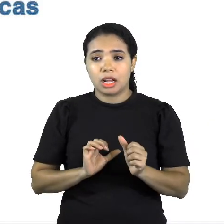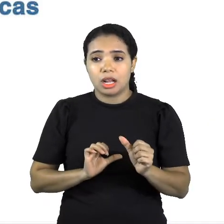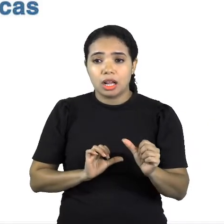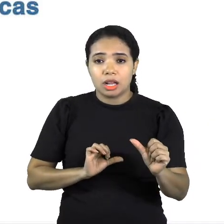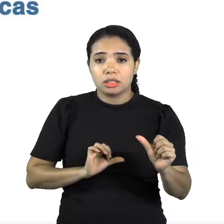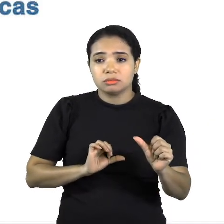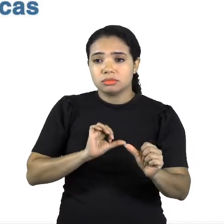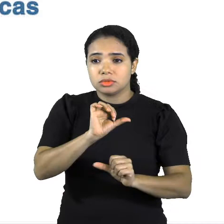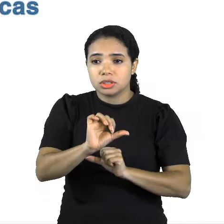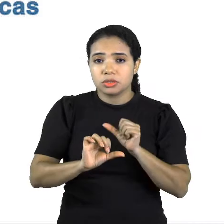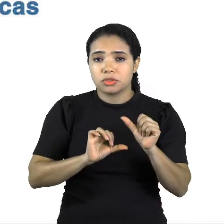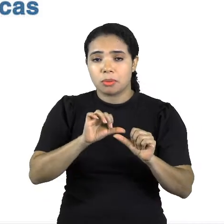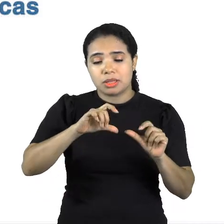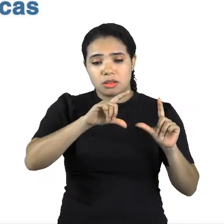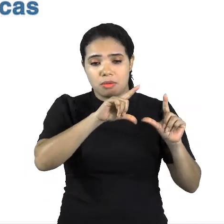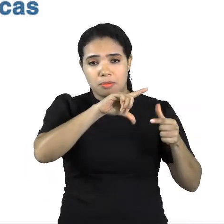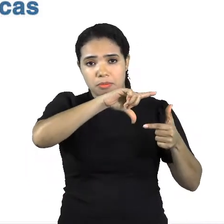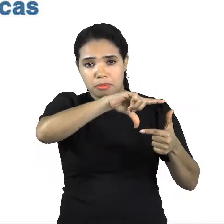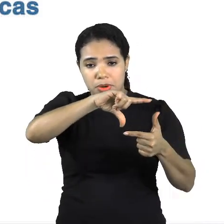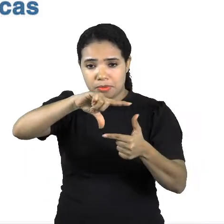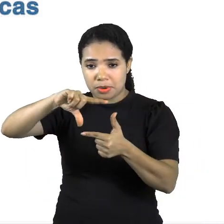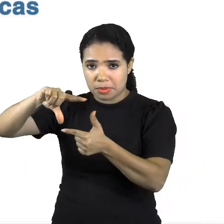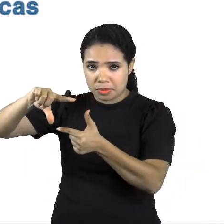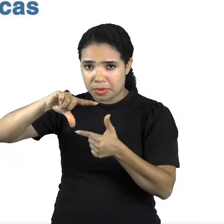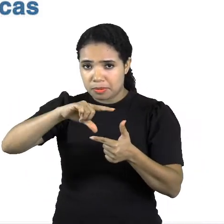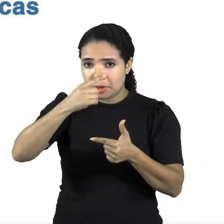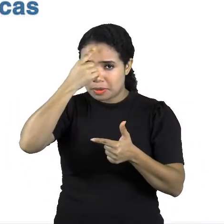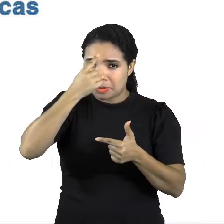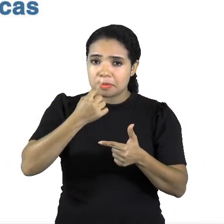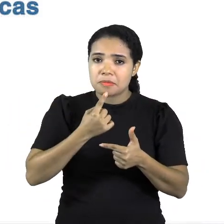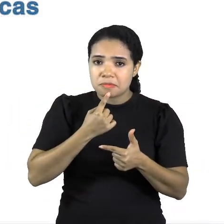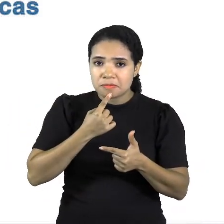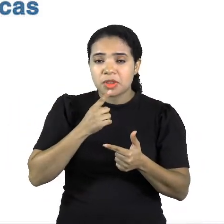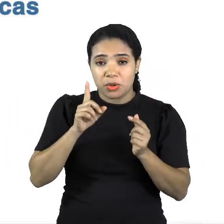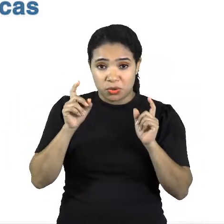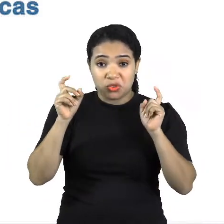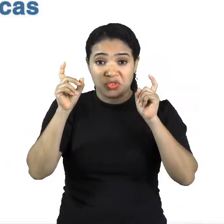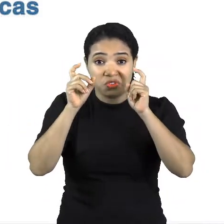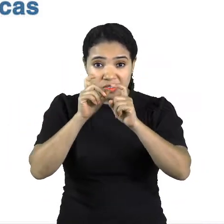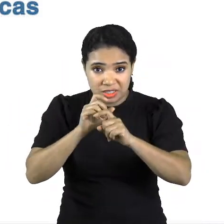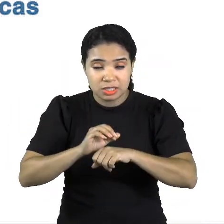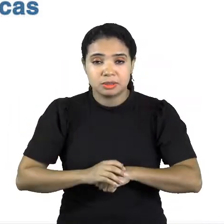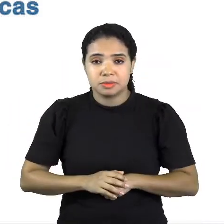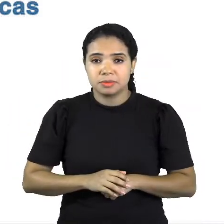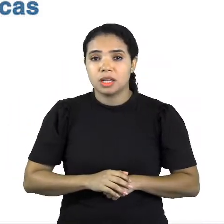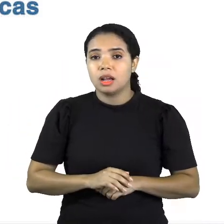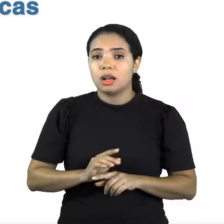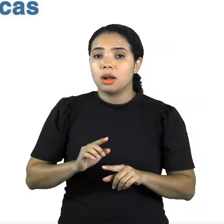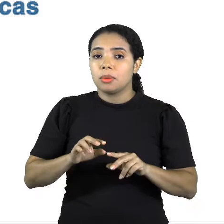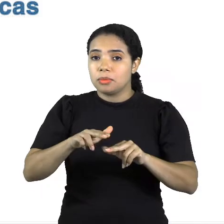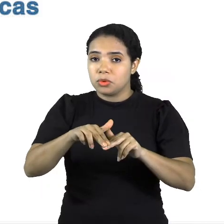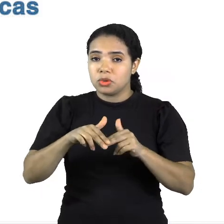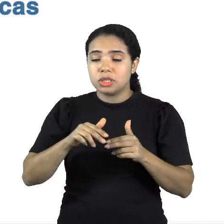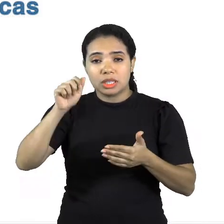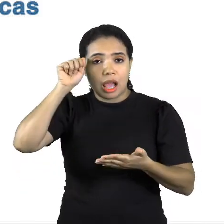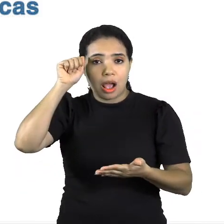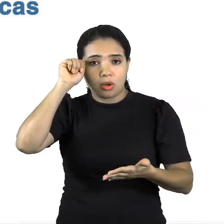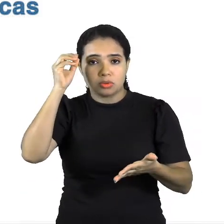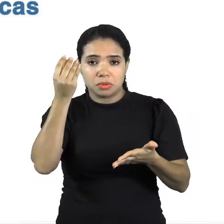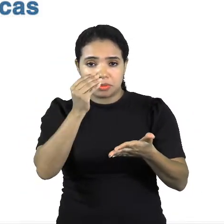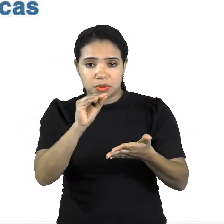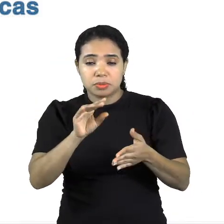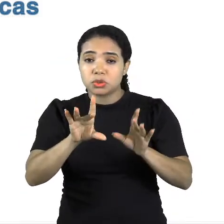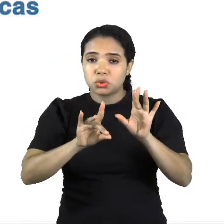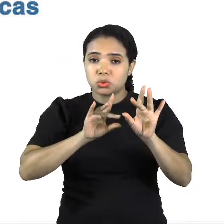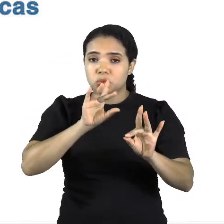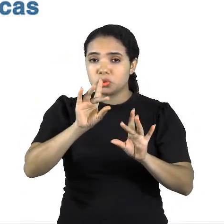o formato em quadrinhos não foi fácil. E em nota, no fim da edição, os autores comentam algumas de suas